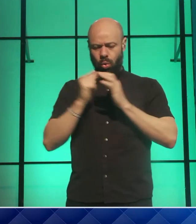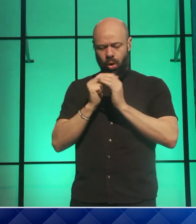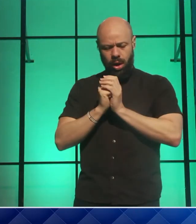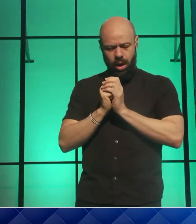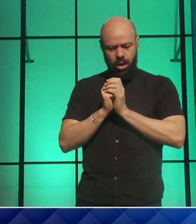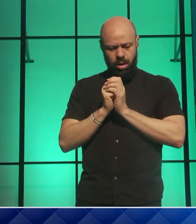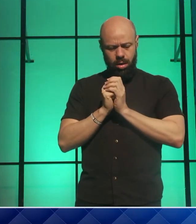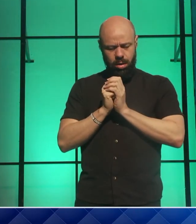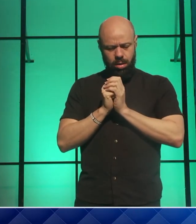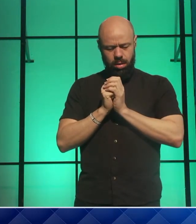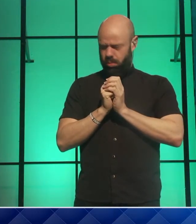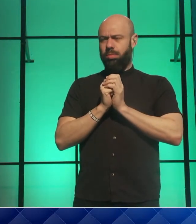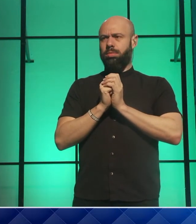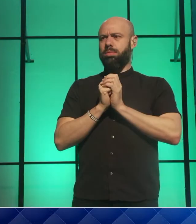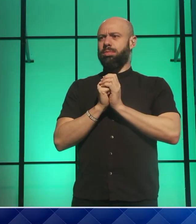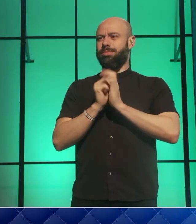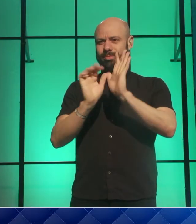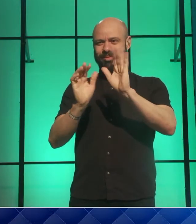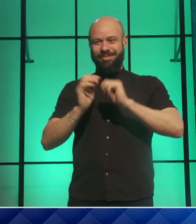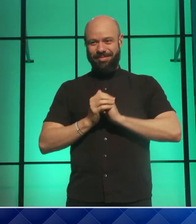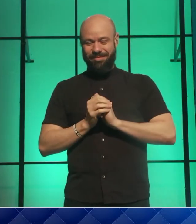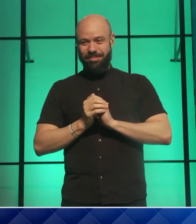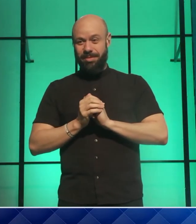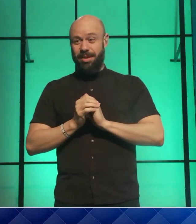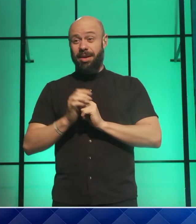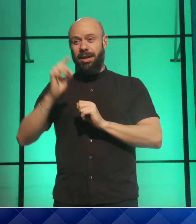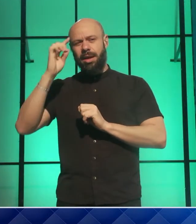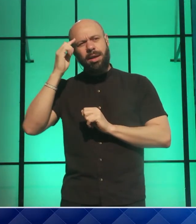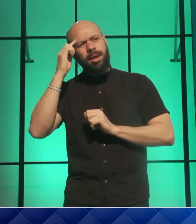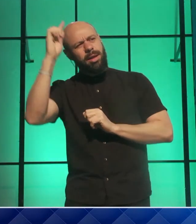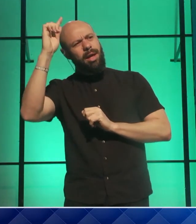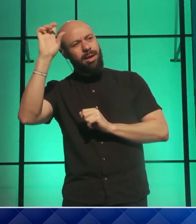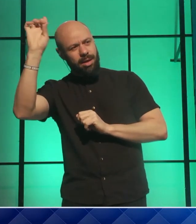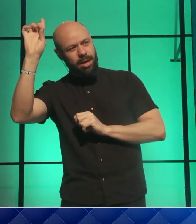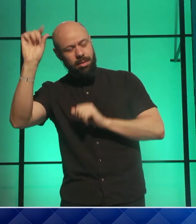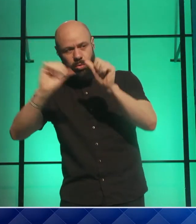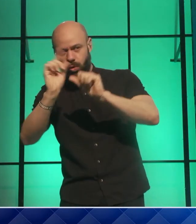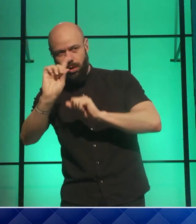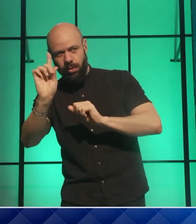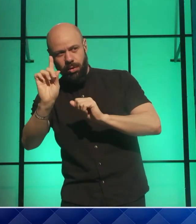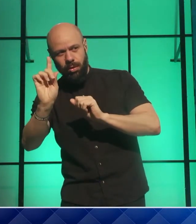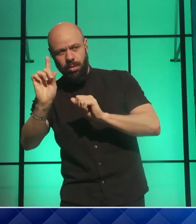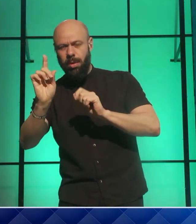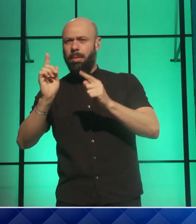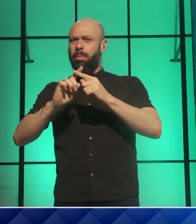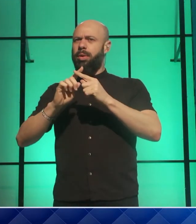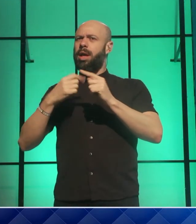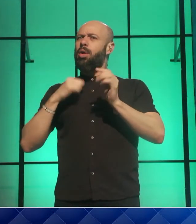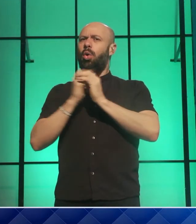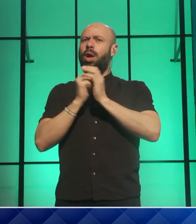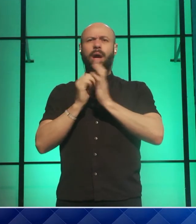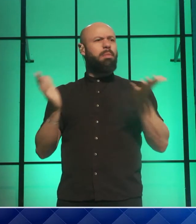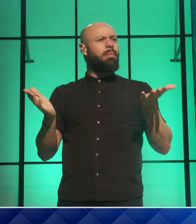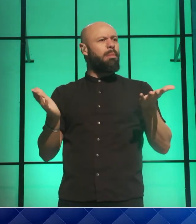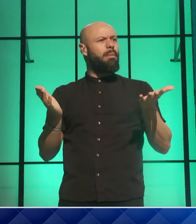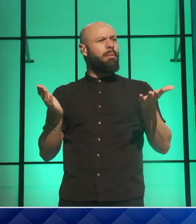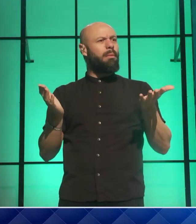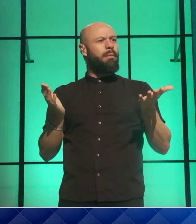Se Deus não pode mudar de ideia, por que oramos? A Bíblia nos dá